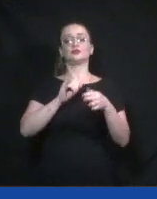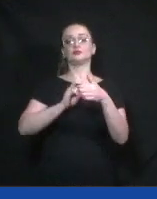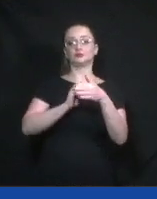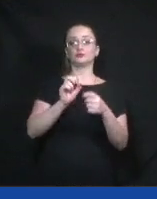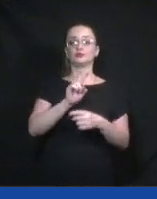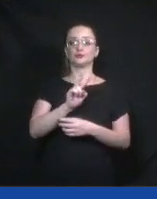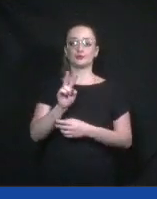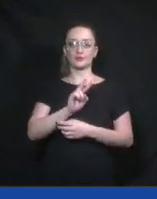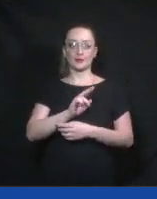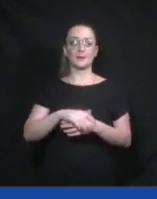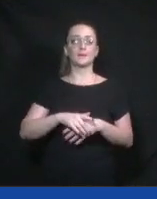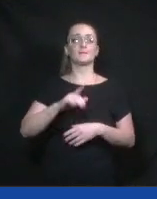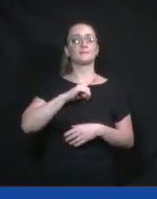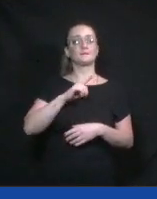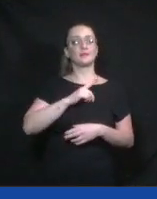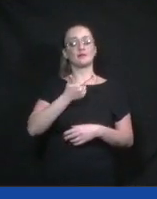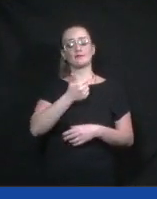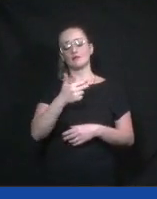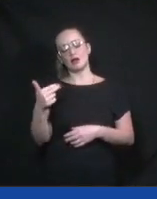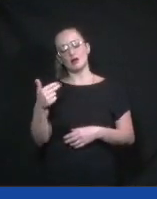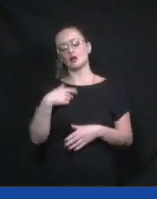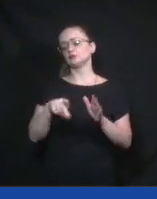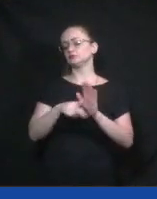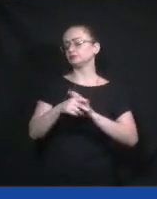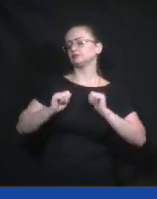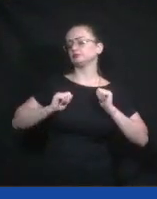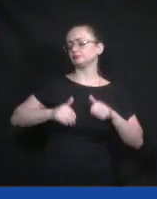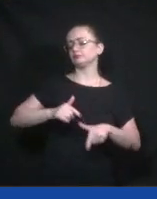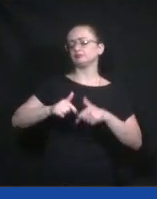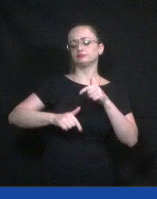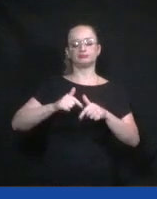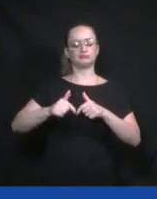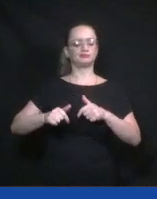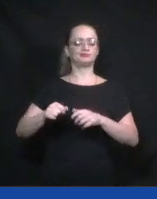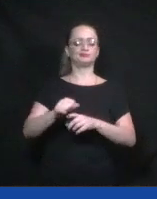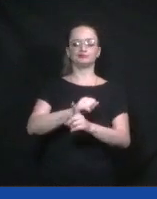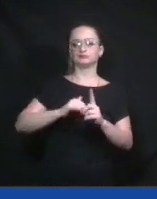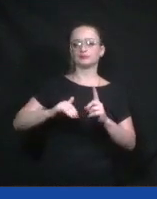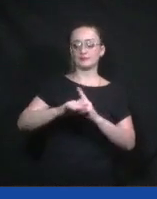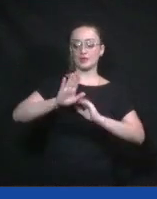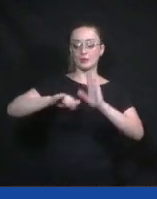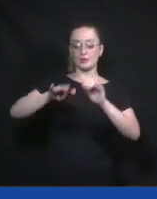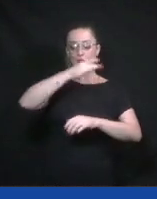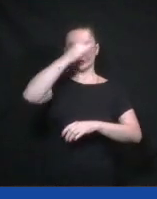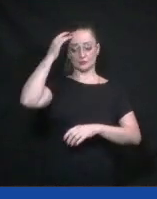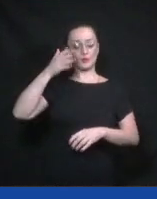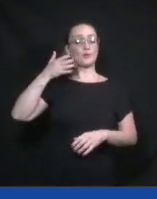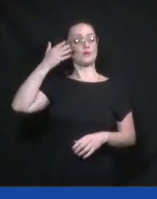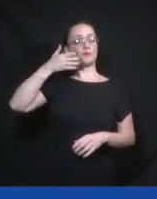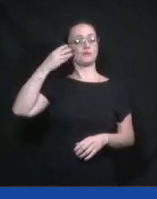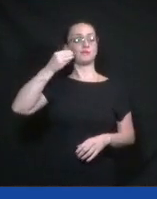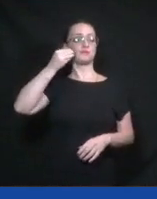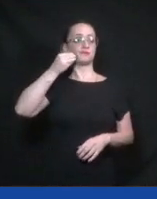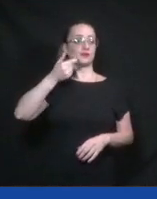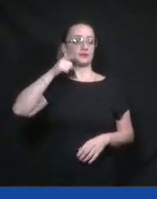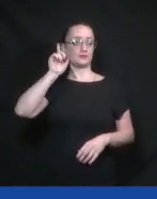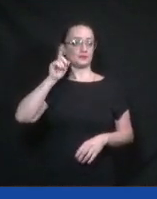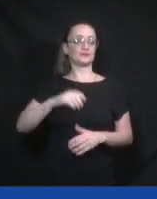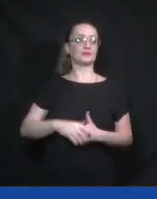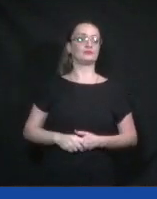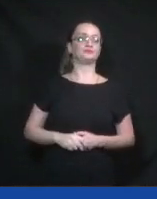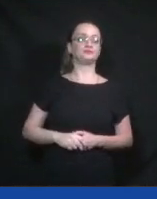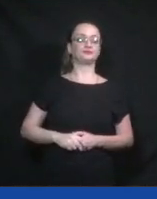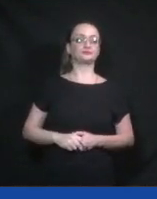e de organizações diversas da sociedade civil algumas que tiveram oportunidade de falar antes de mim e outras que seguem a partir